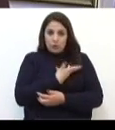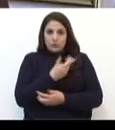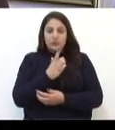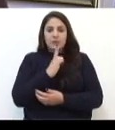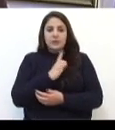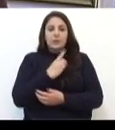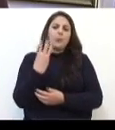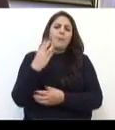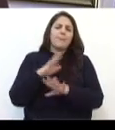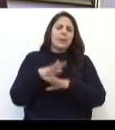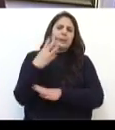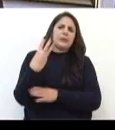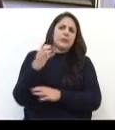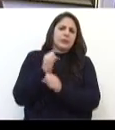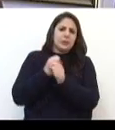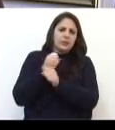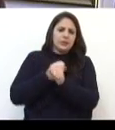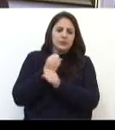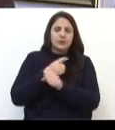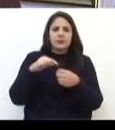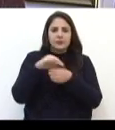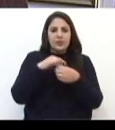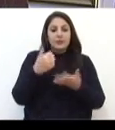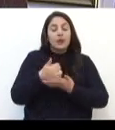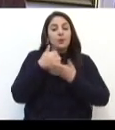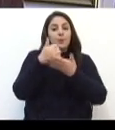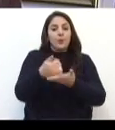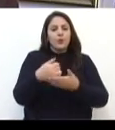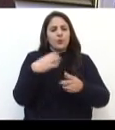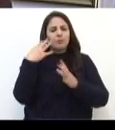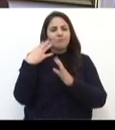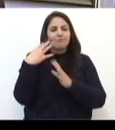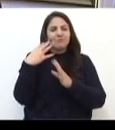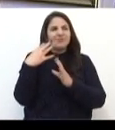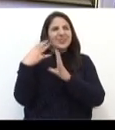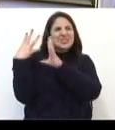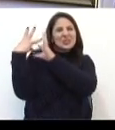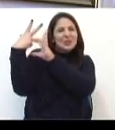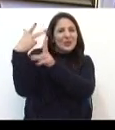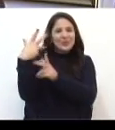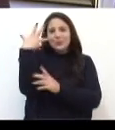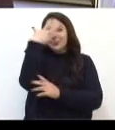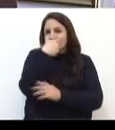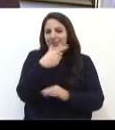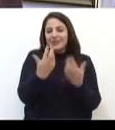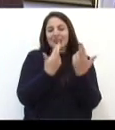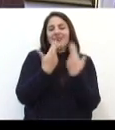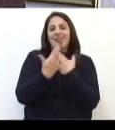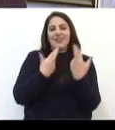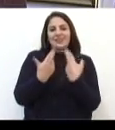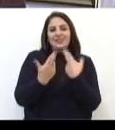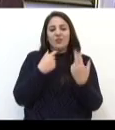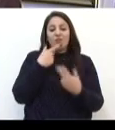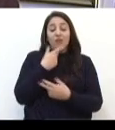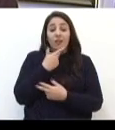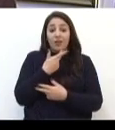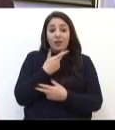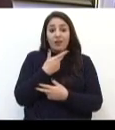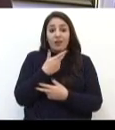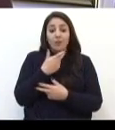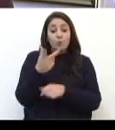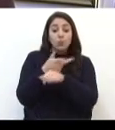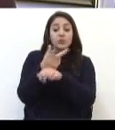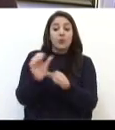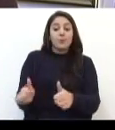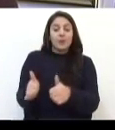de mais de 30 anos na cidade, de apoio, uma história muito bonita, nesse sentido de viabilizar